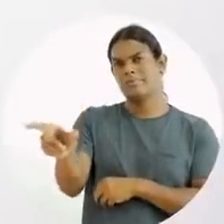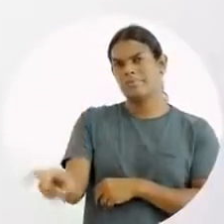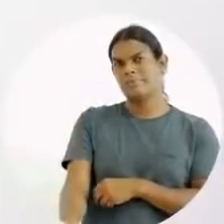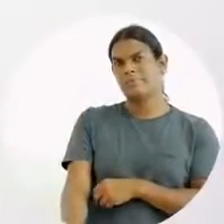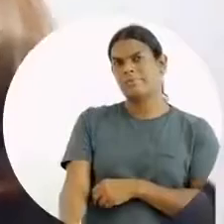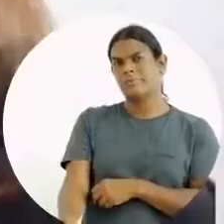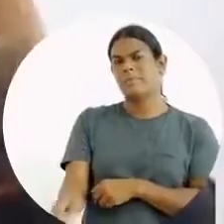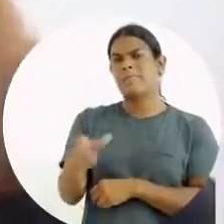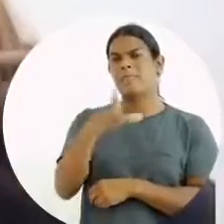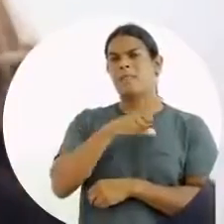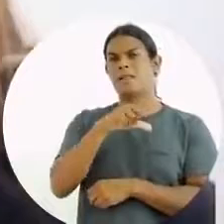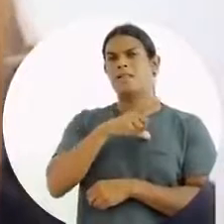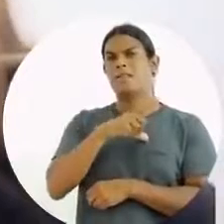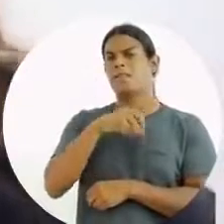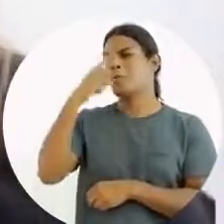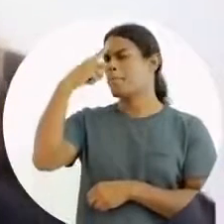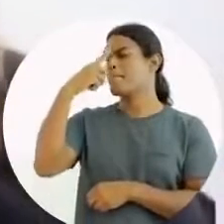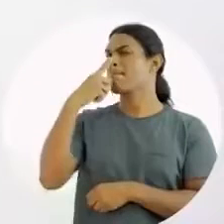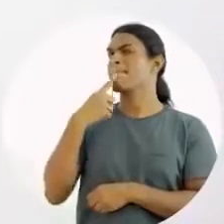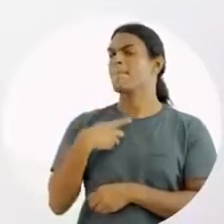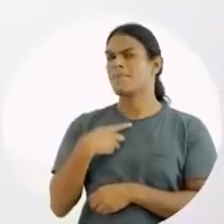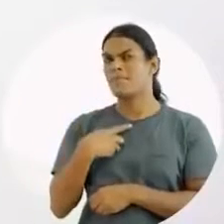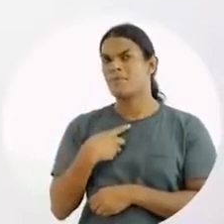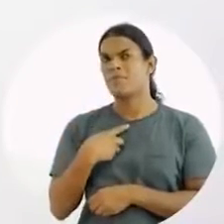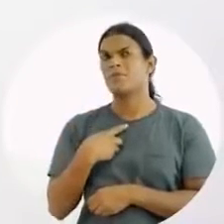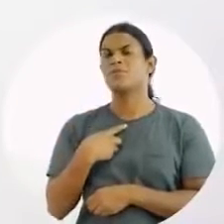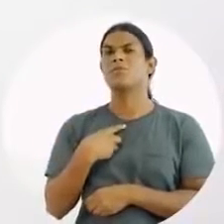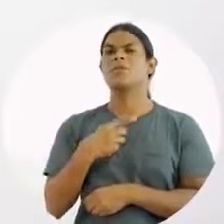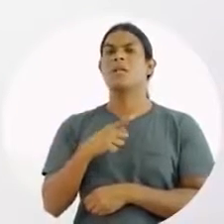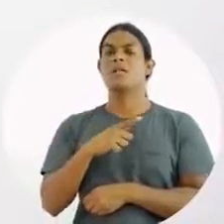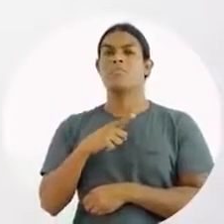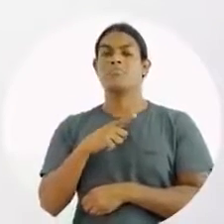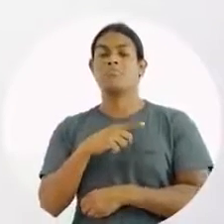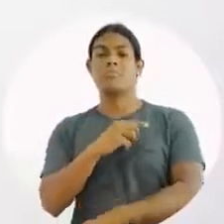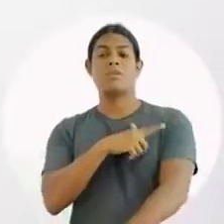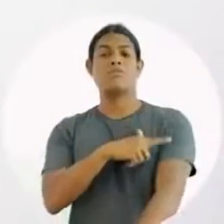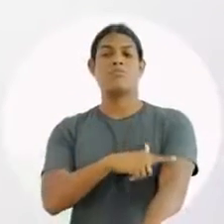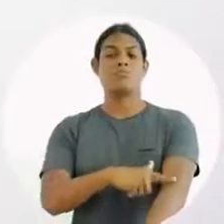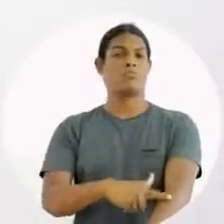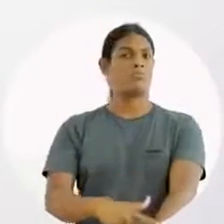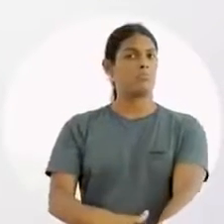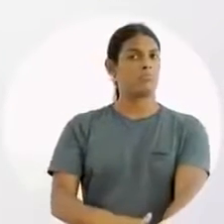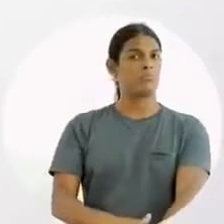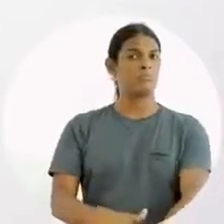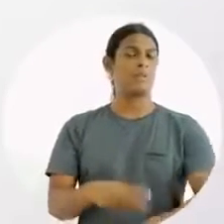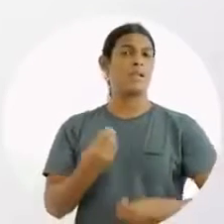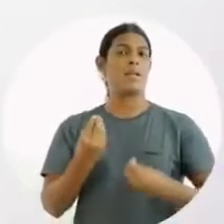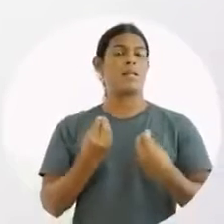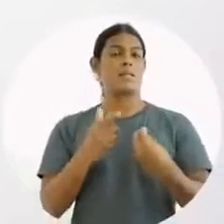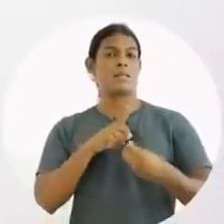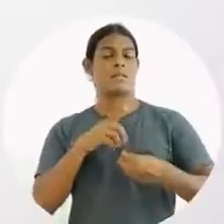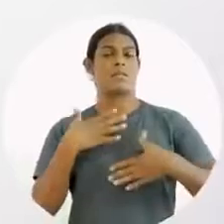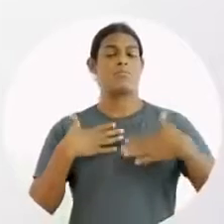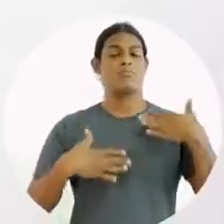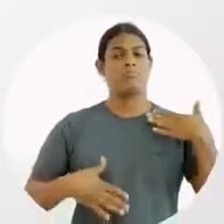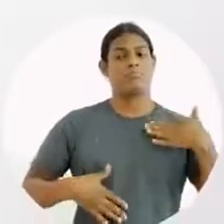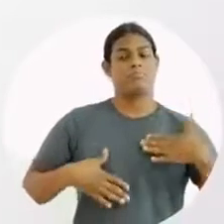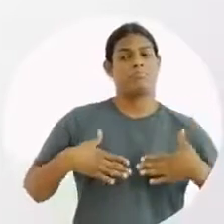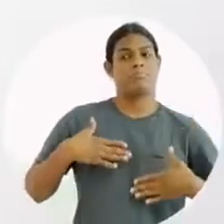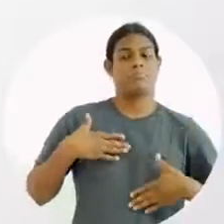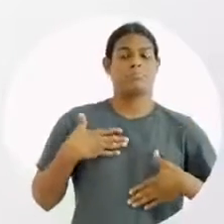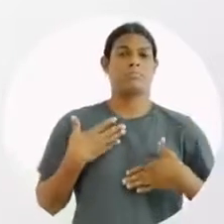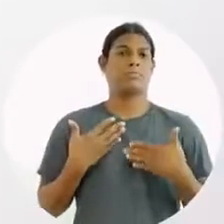aspiração, tem uma personalidade, tem um comportamento, tem uma atitude. São pessoas